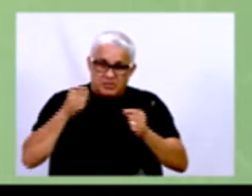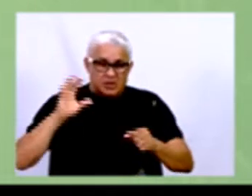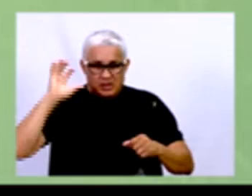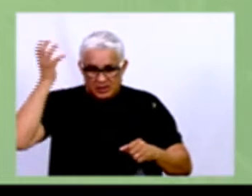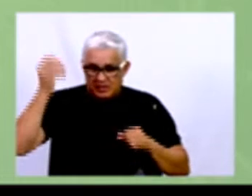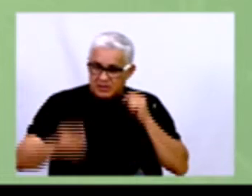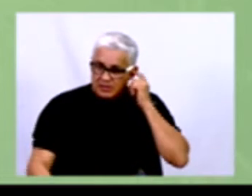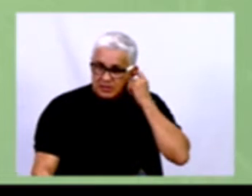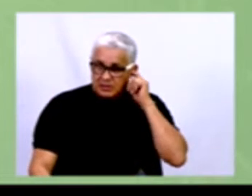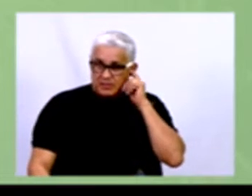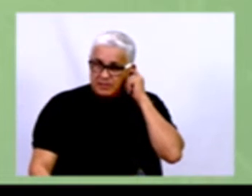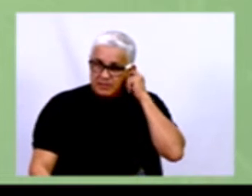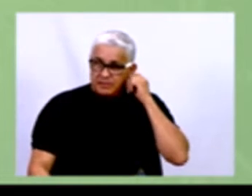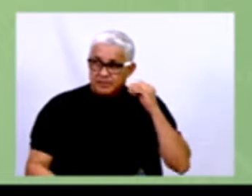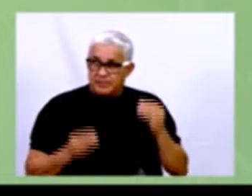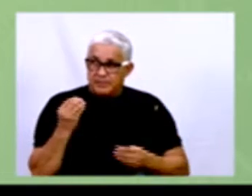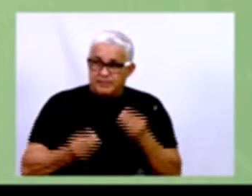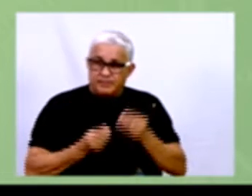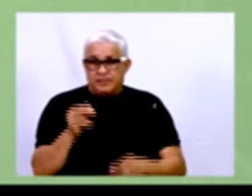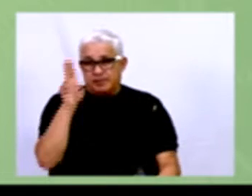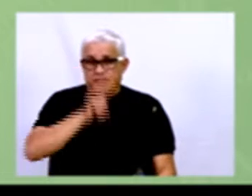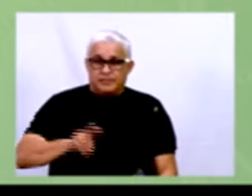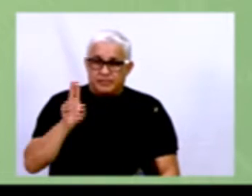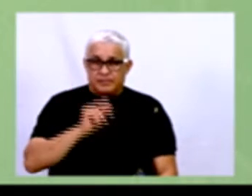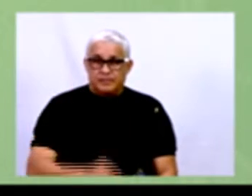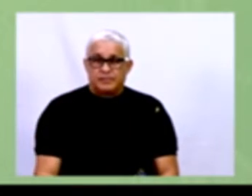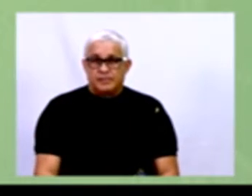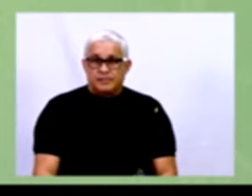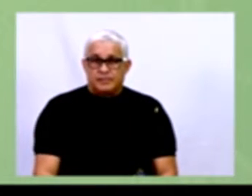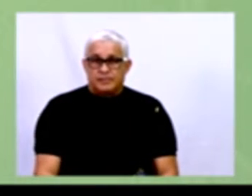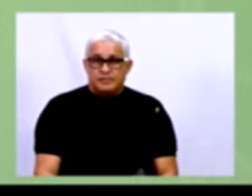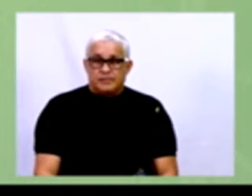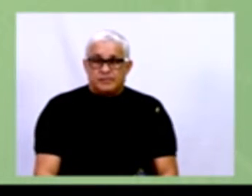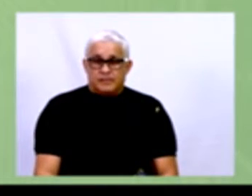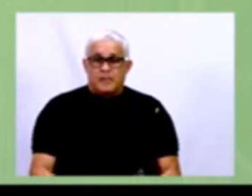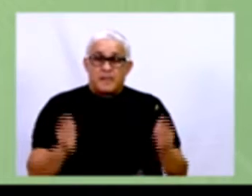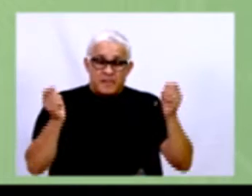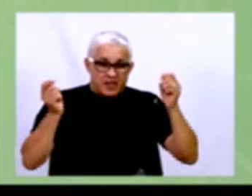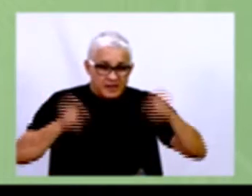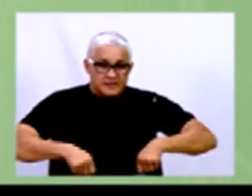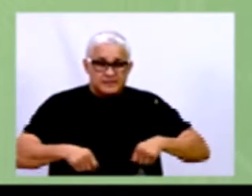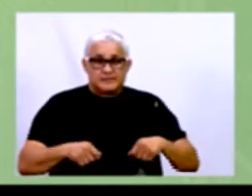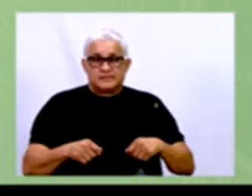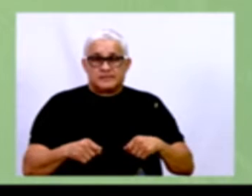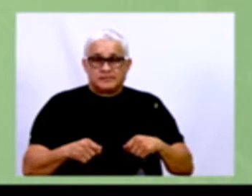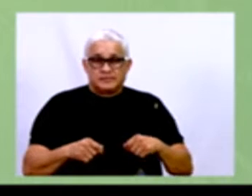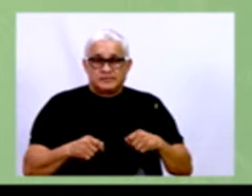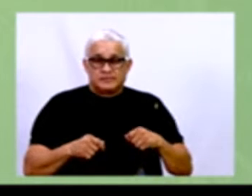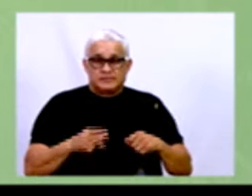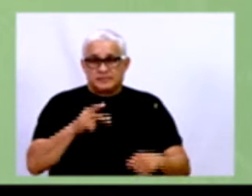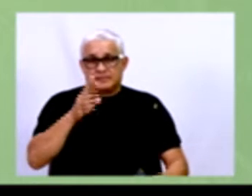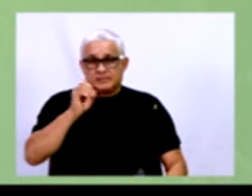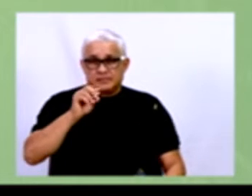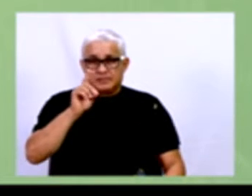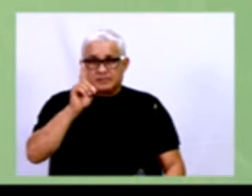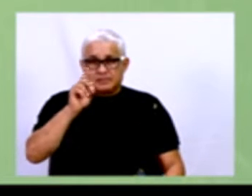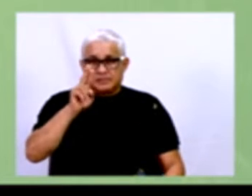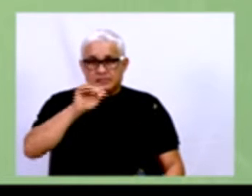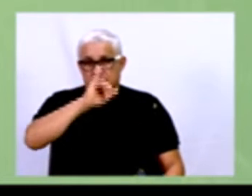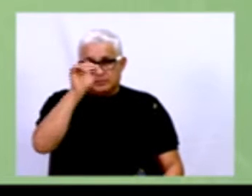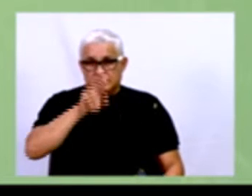esses recursos da forma tão eficientemente quanto possível, de modo a produzir o máximo de bens